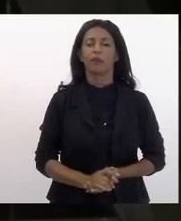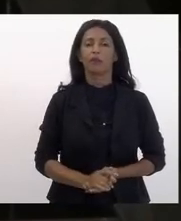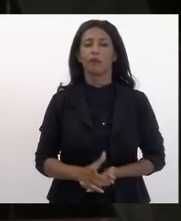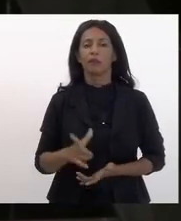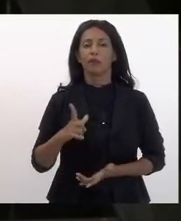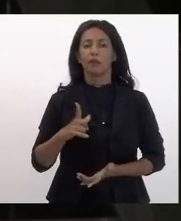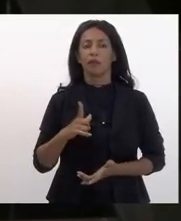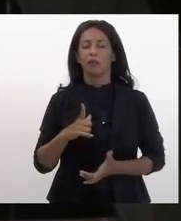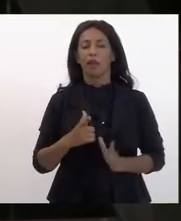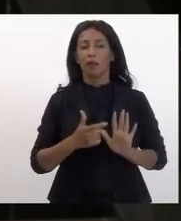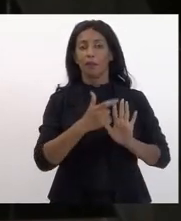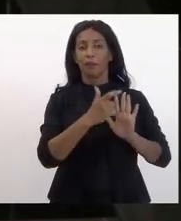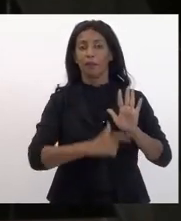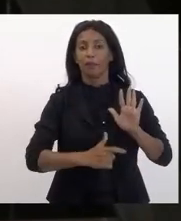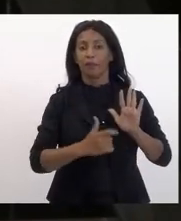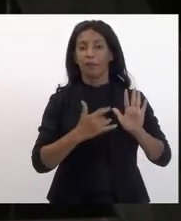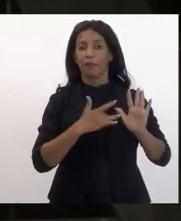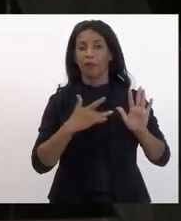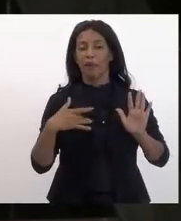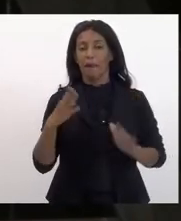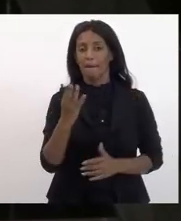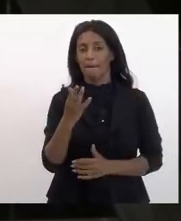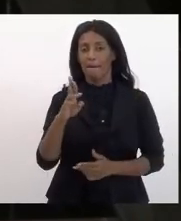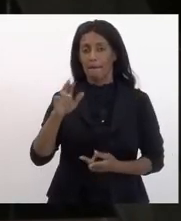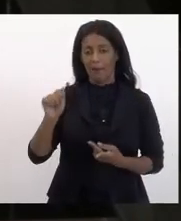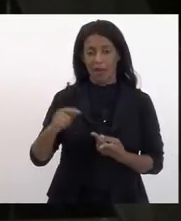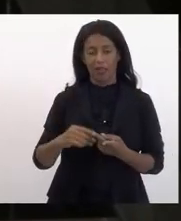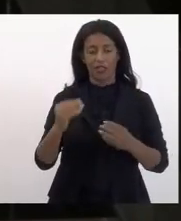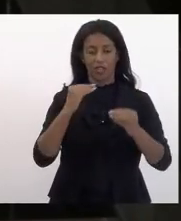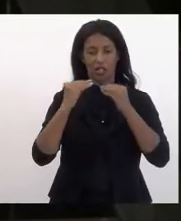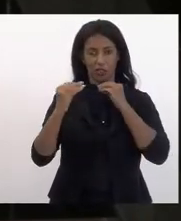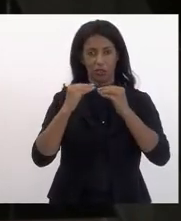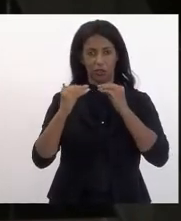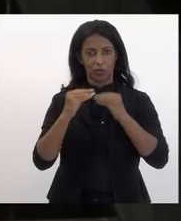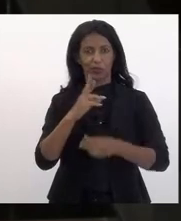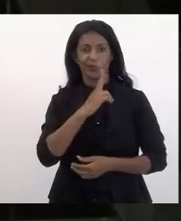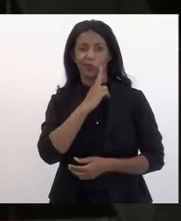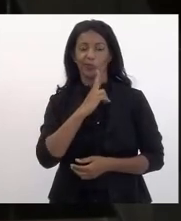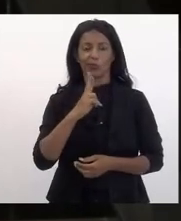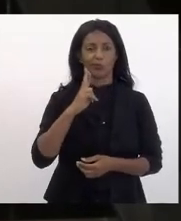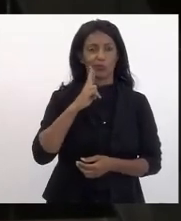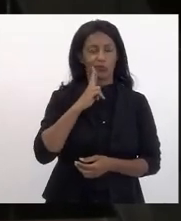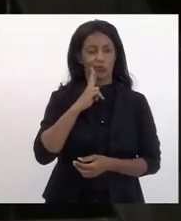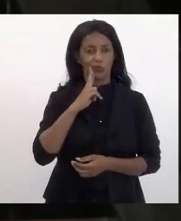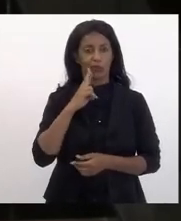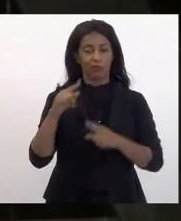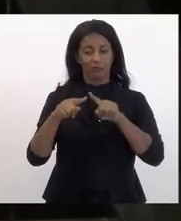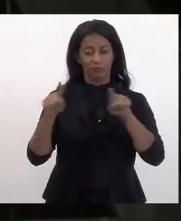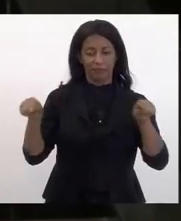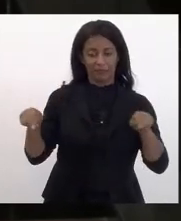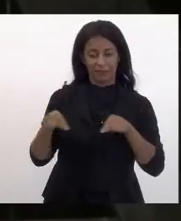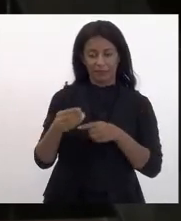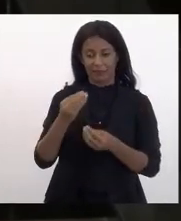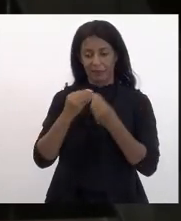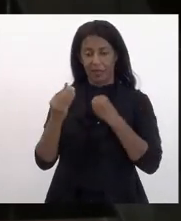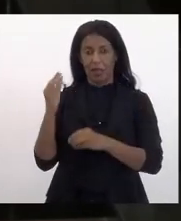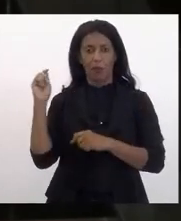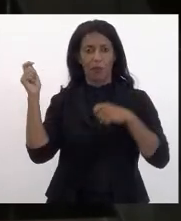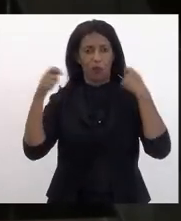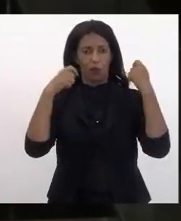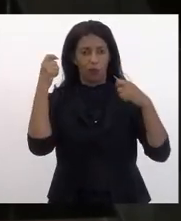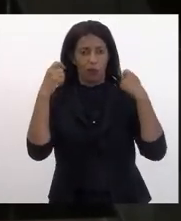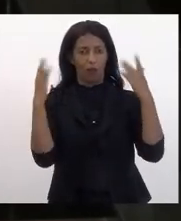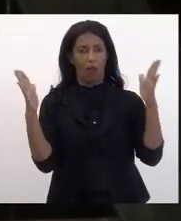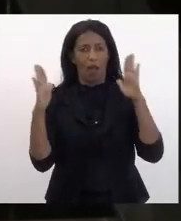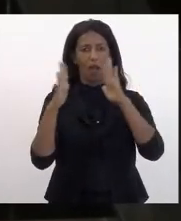Exigem um passaporte. Bares, lanchonetes, restaurantes e refeitórios. Boates,